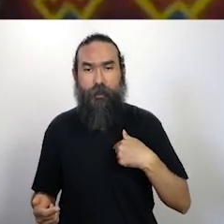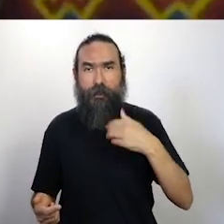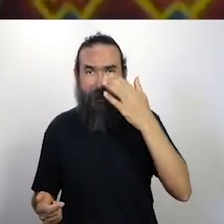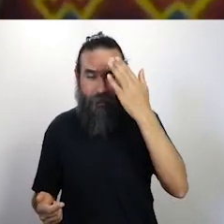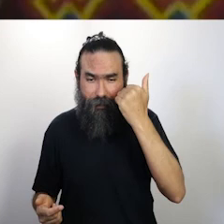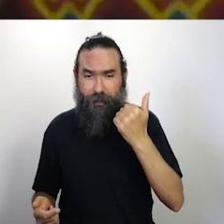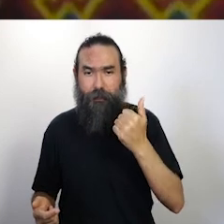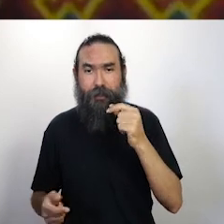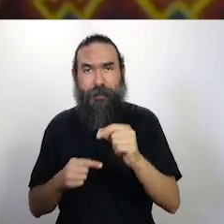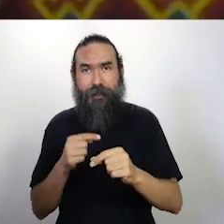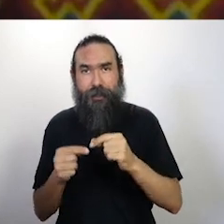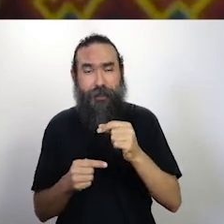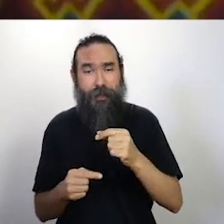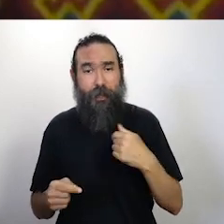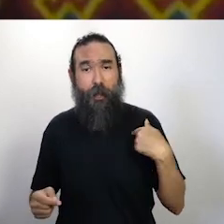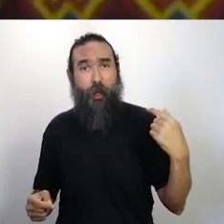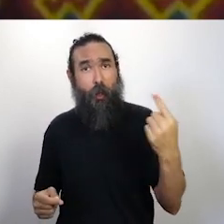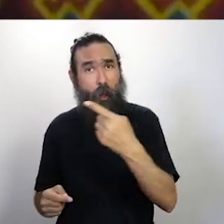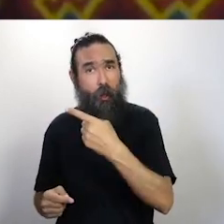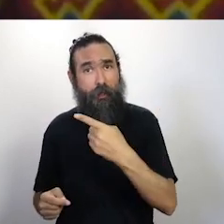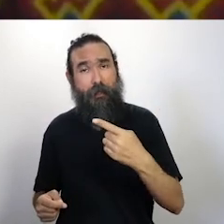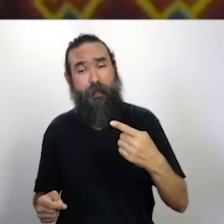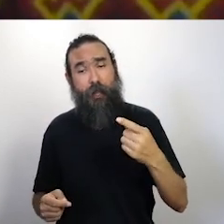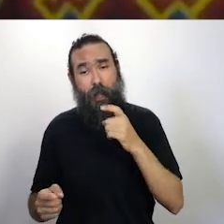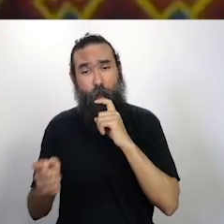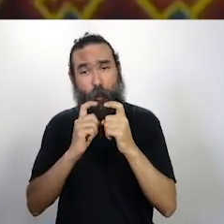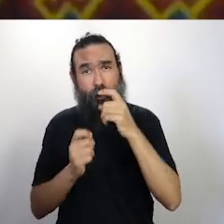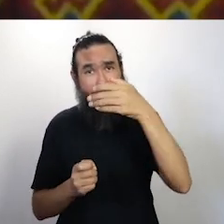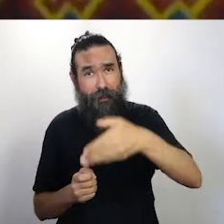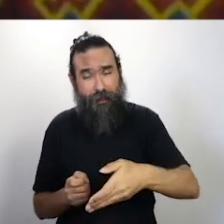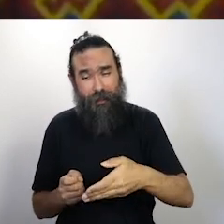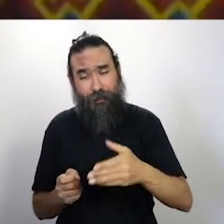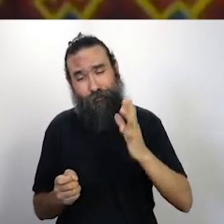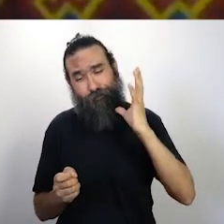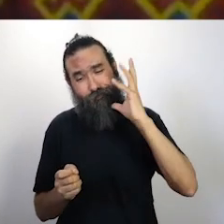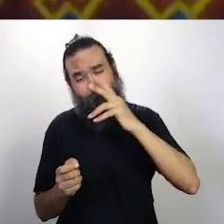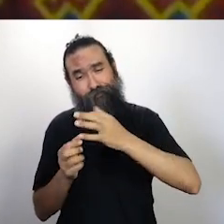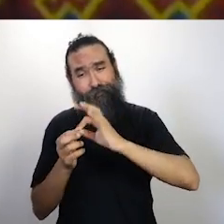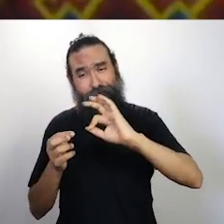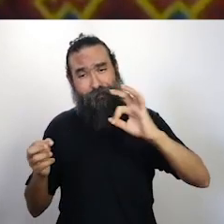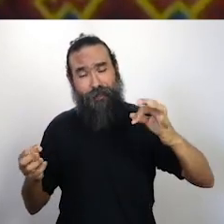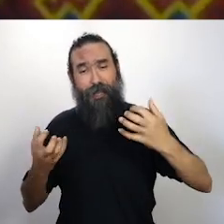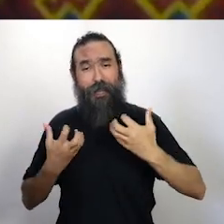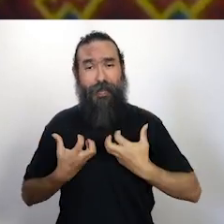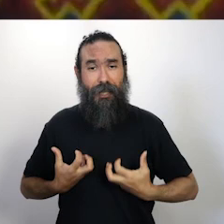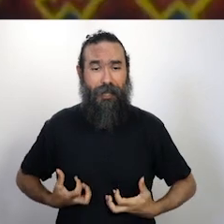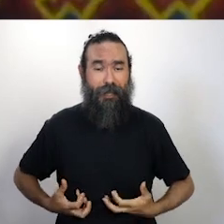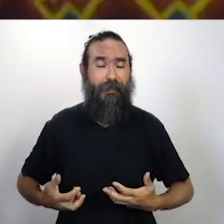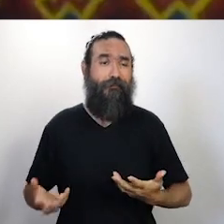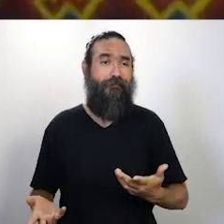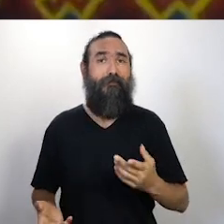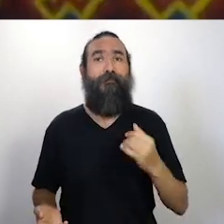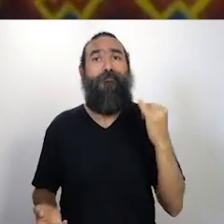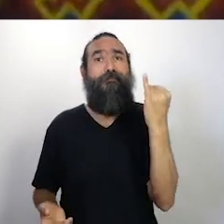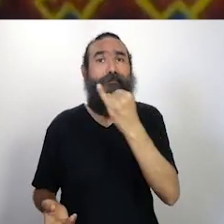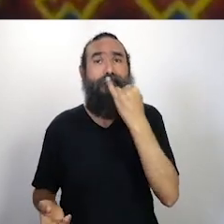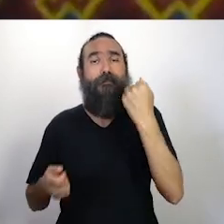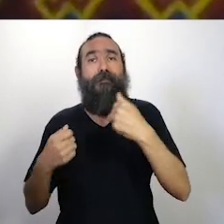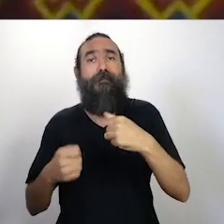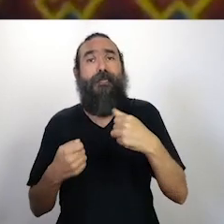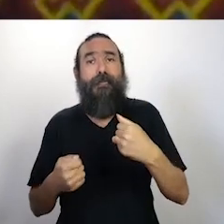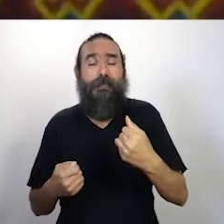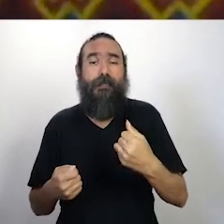a gente não achar normal discutir isso por muito tempo às vezes de forma cansativa e maçante a gente não vai